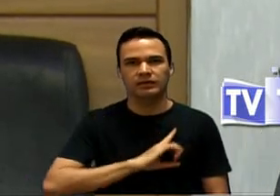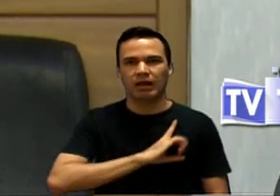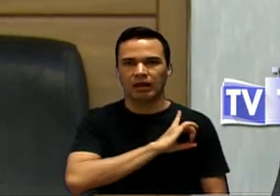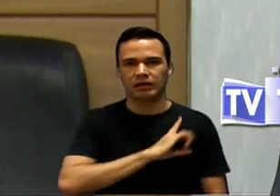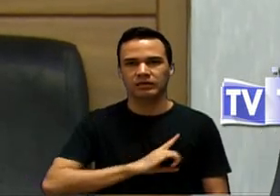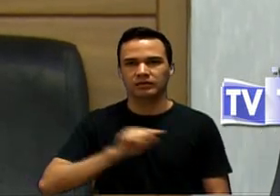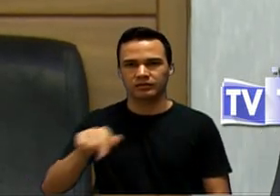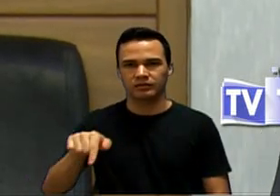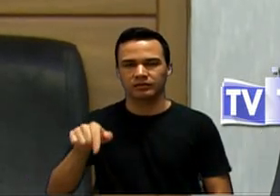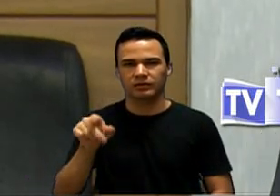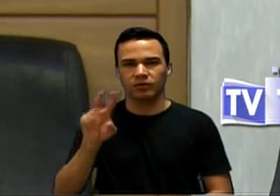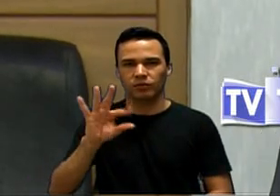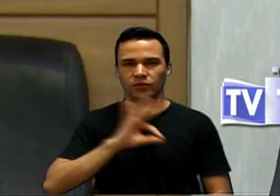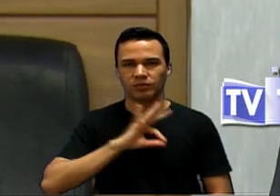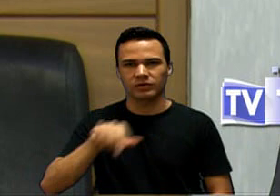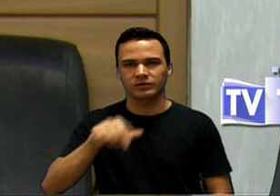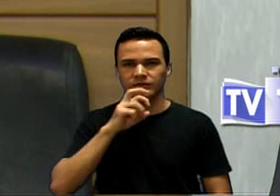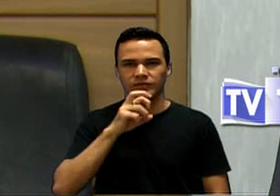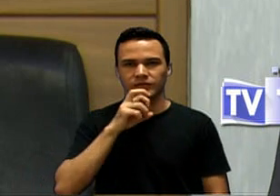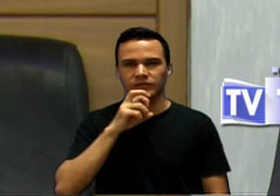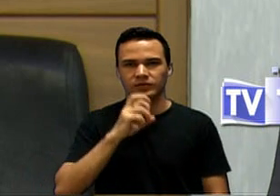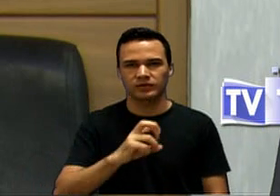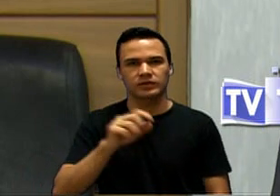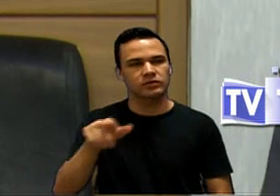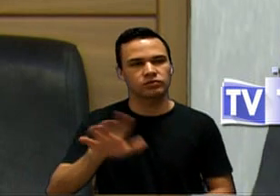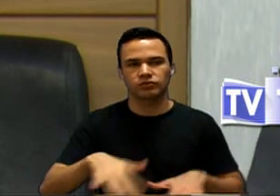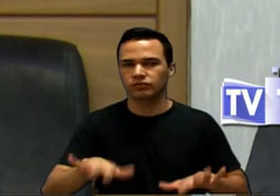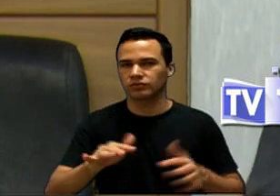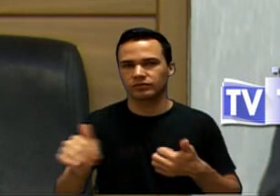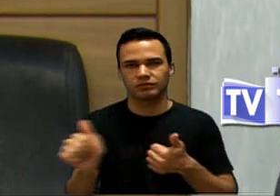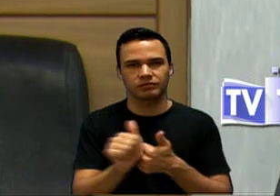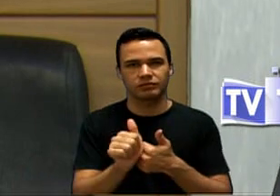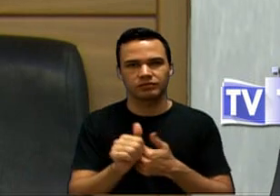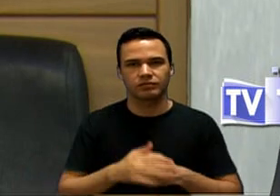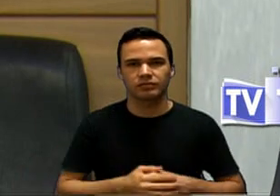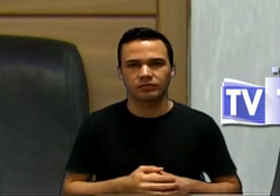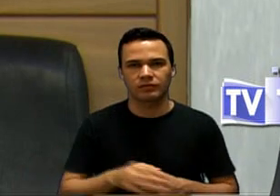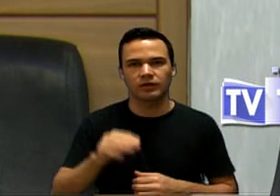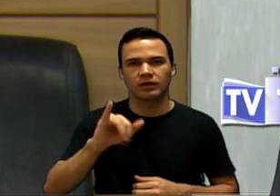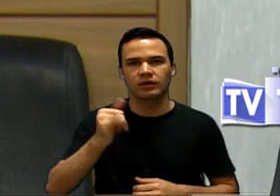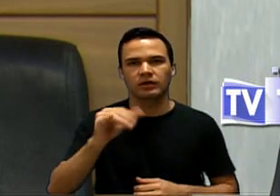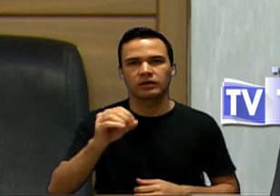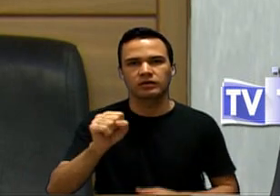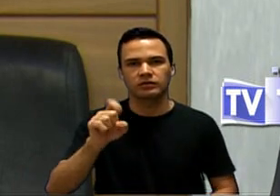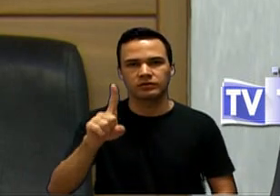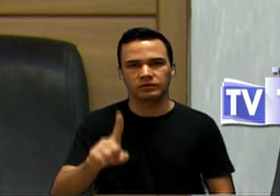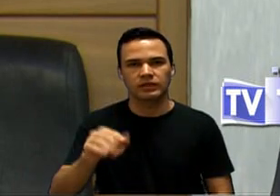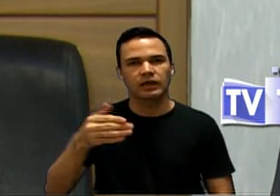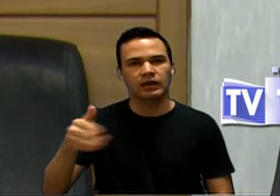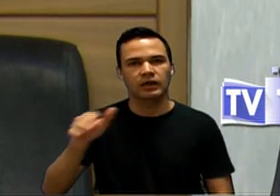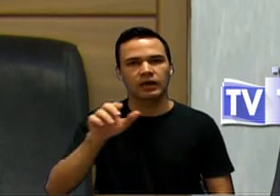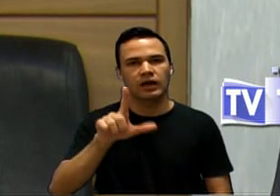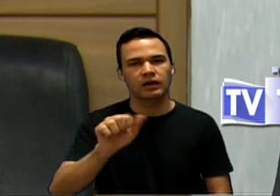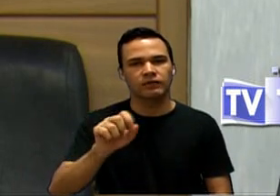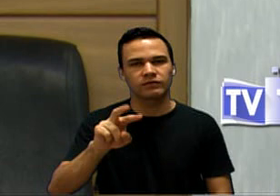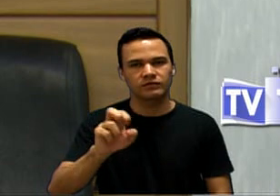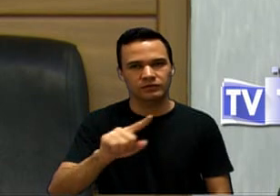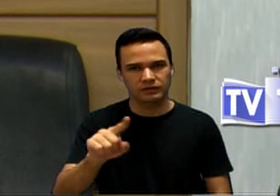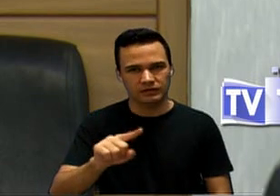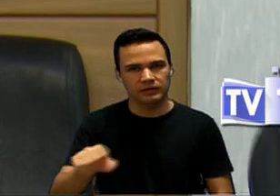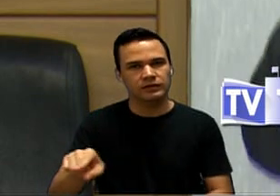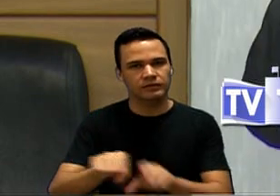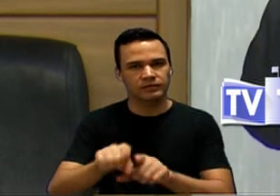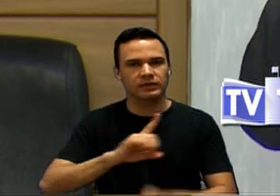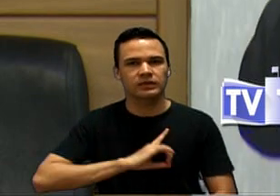Civil de Sorocaba e região, Dr. José Ordelli Alves Lima Júnior, delegado de